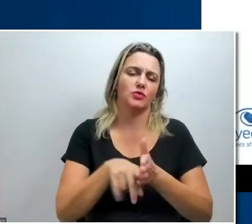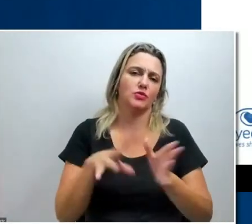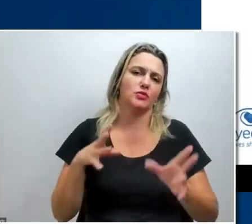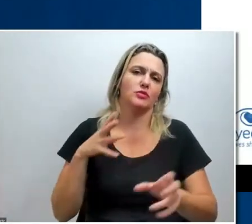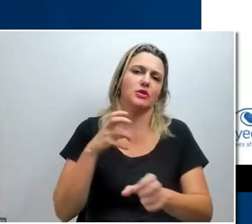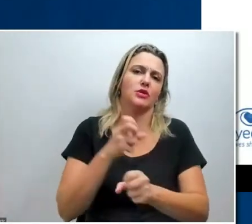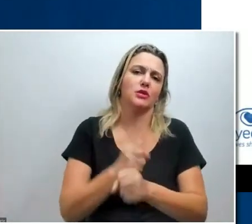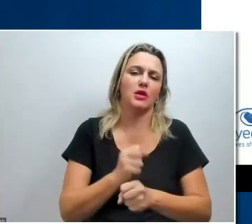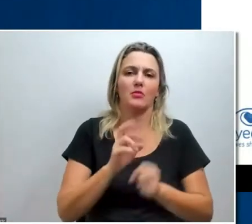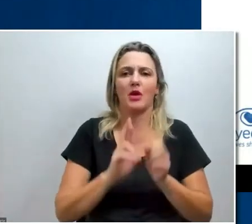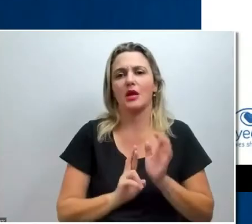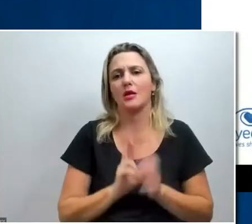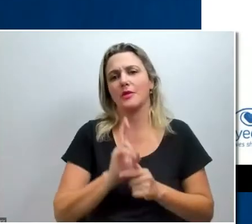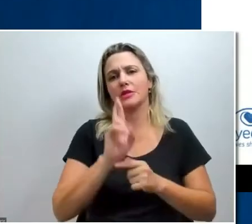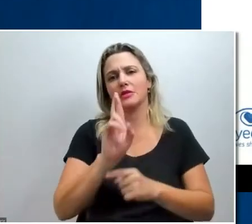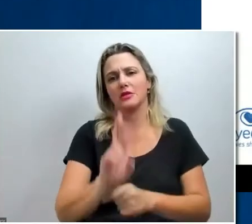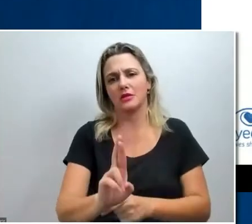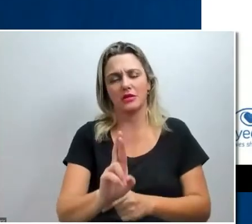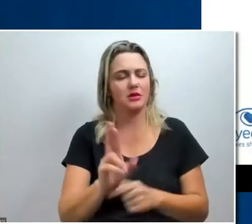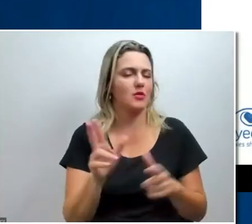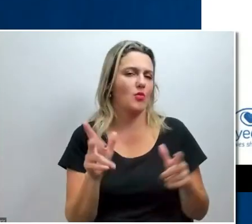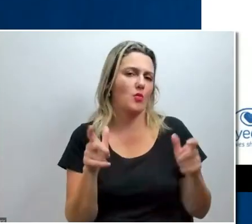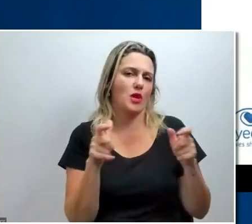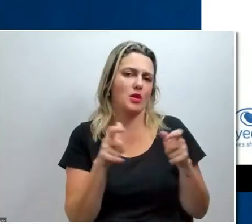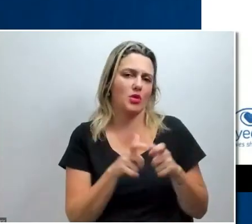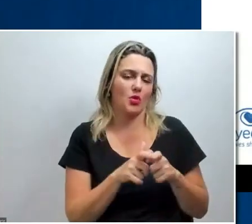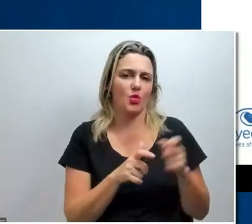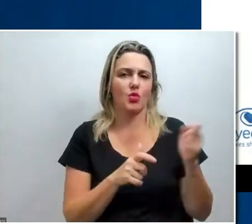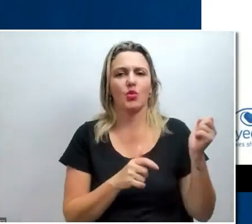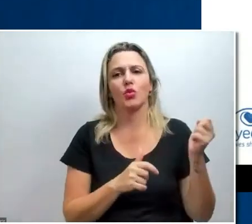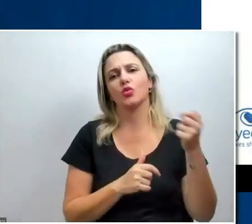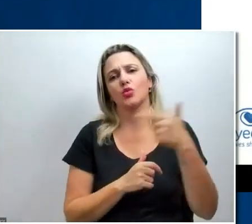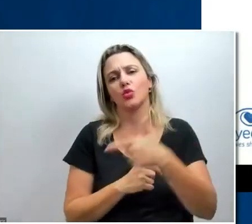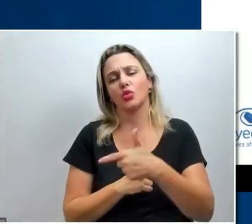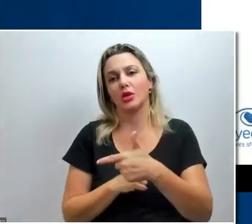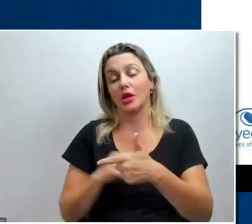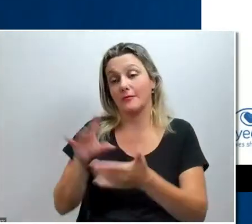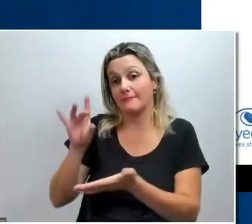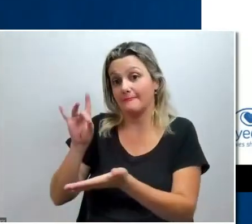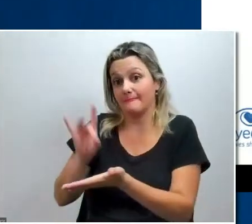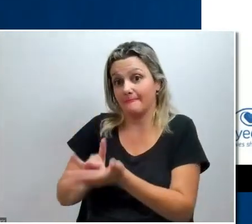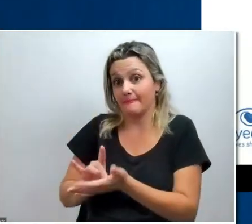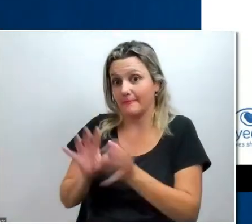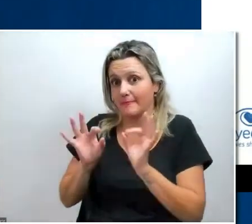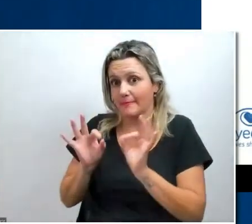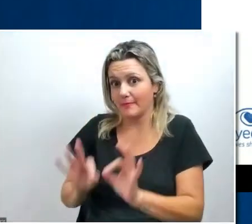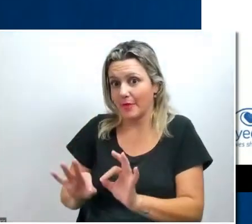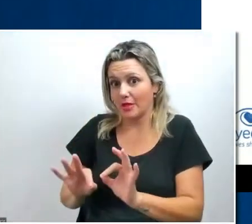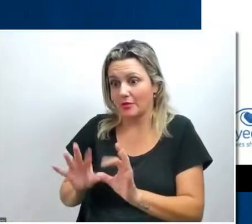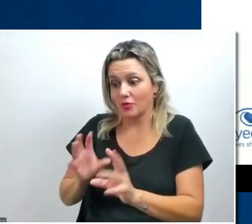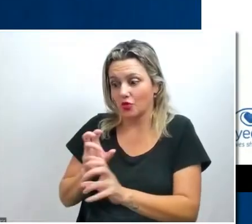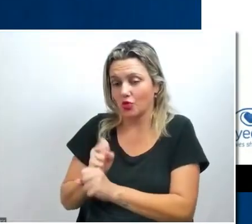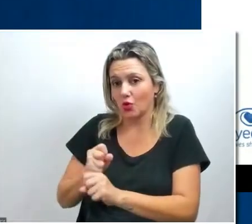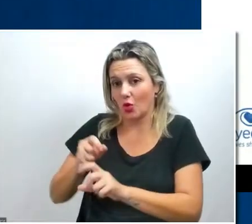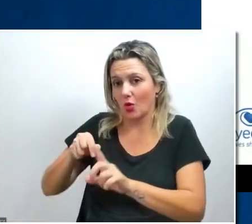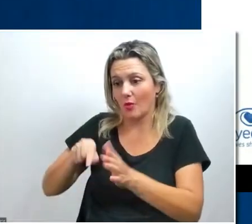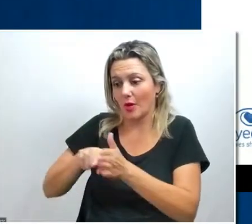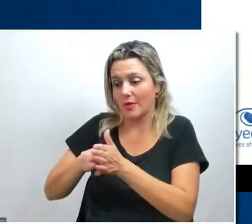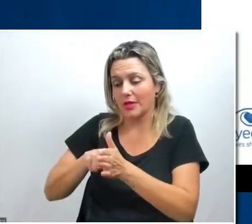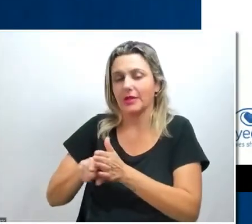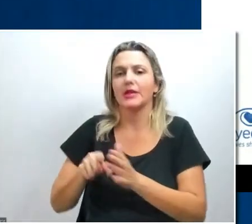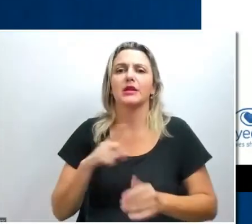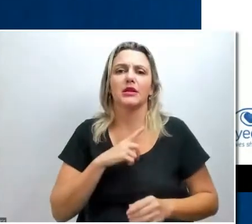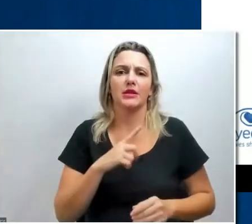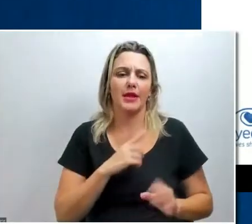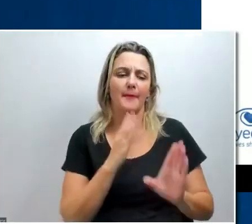subrepresentação, uma representação menor em relação ao número real. Nós precisamos de diagnóstico precoce,